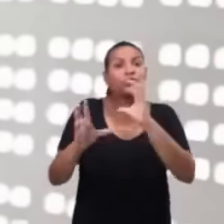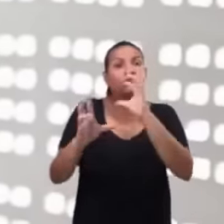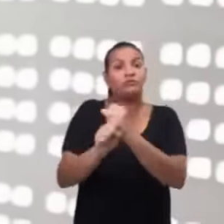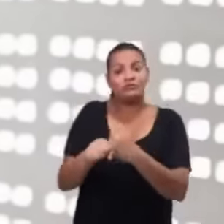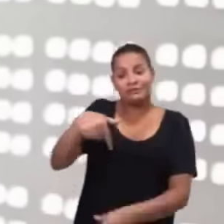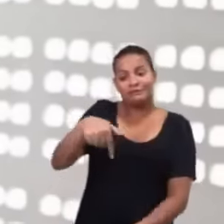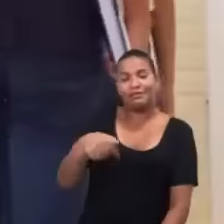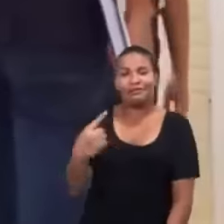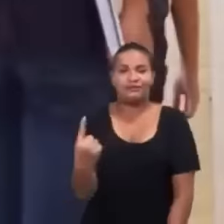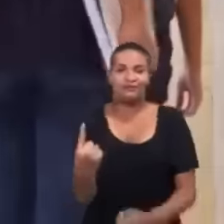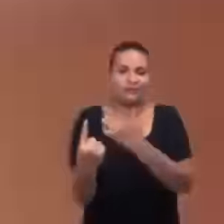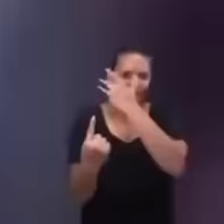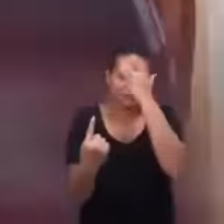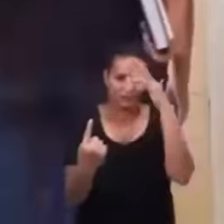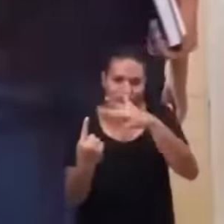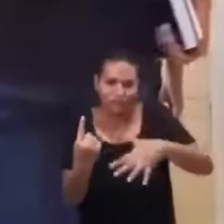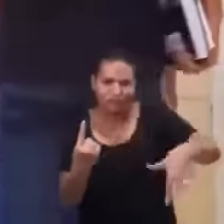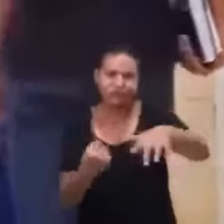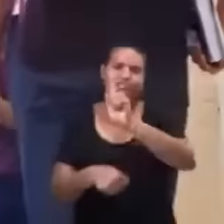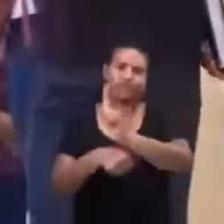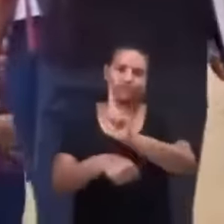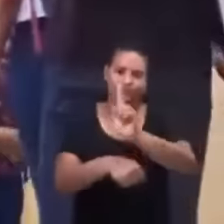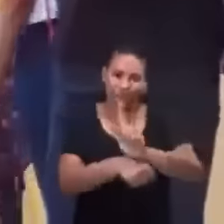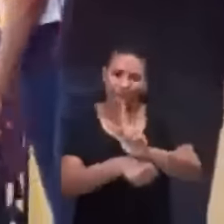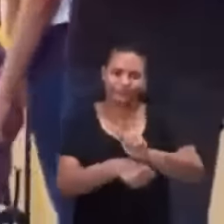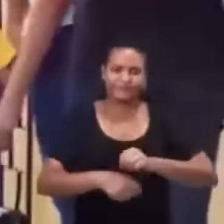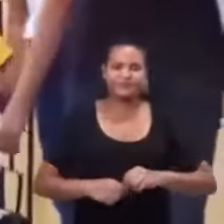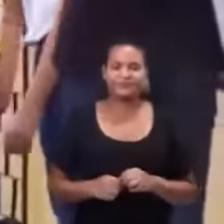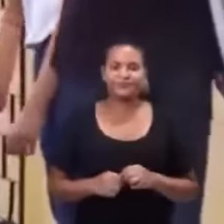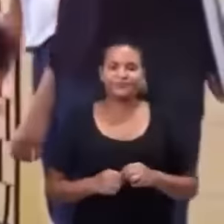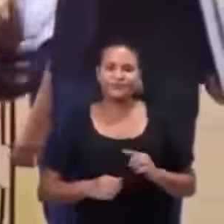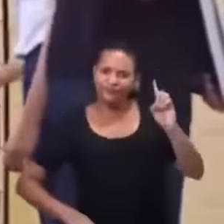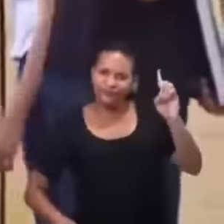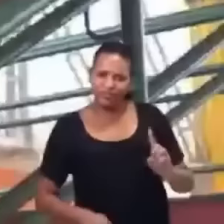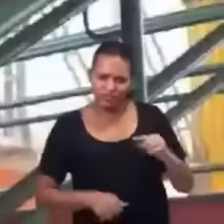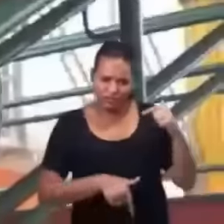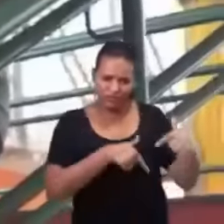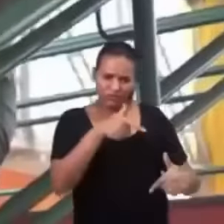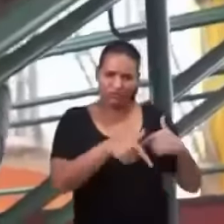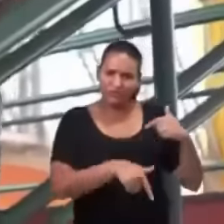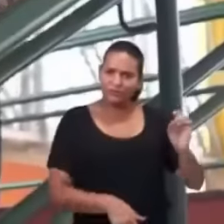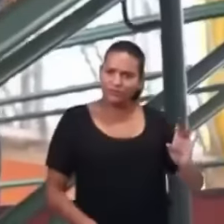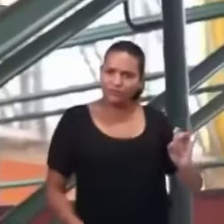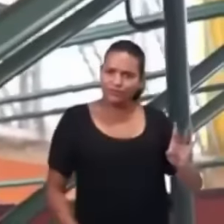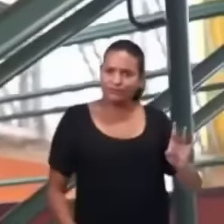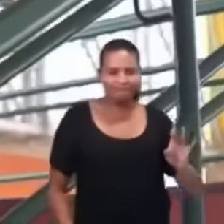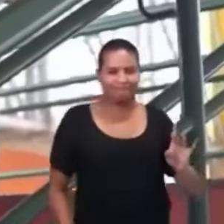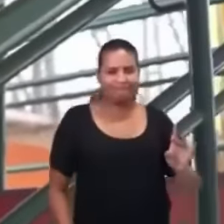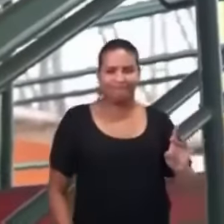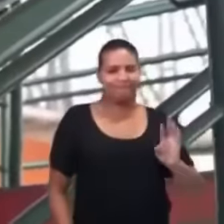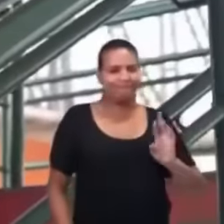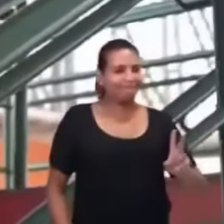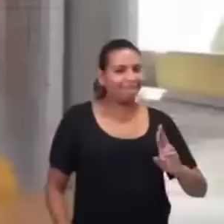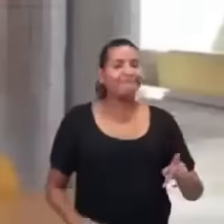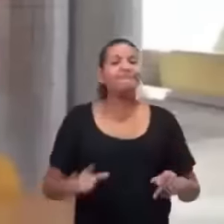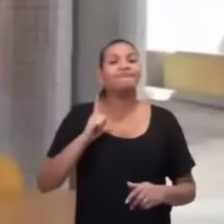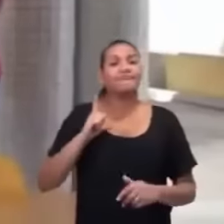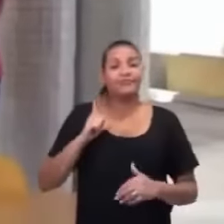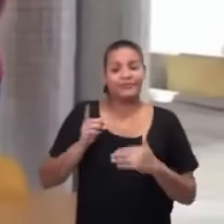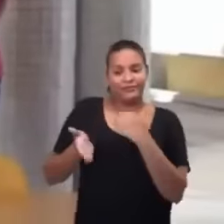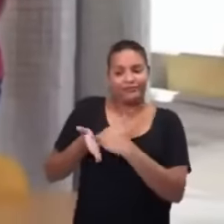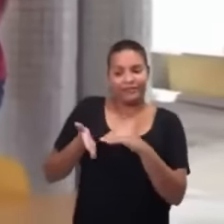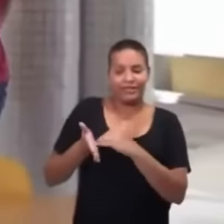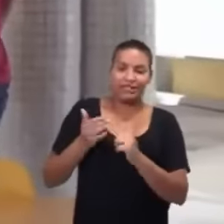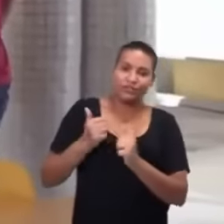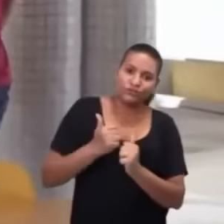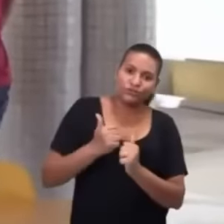71 gestores. Os diretores não trabalham sozinhos nas escolas. Além do suporte da secretaria, o apoio